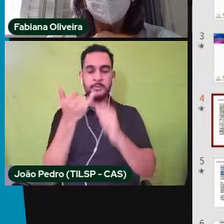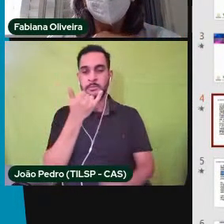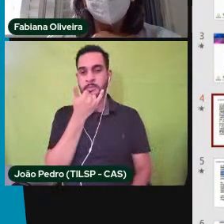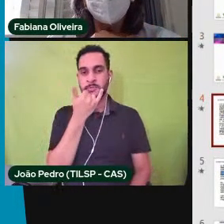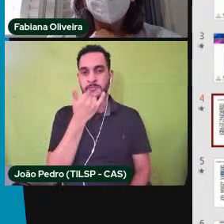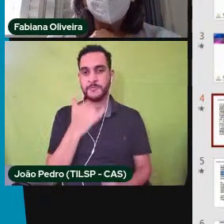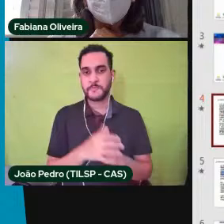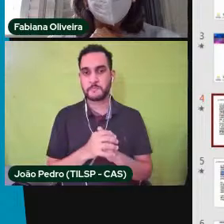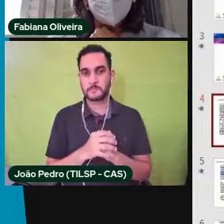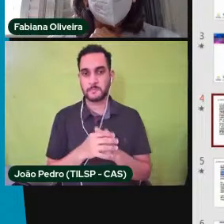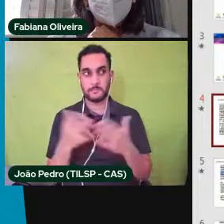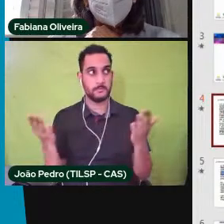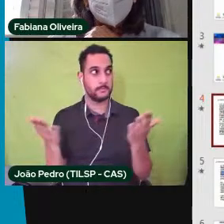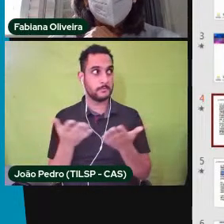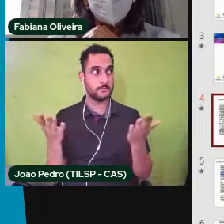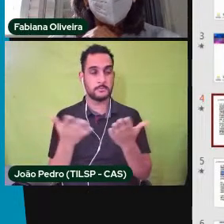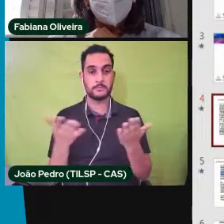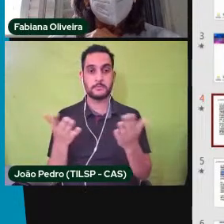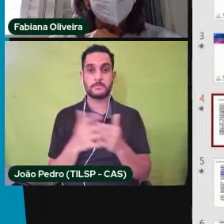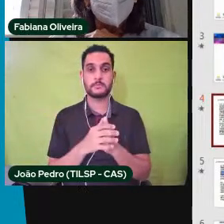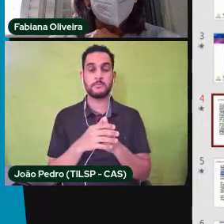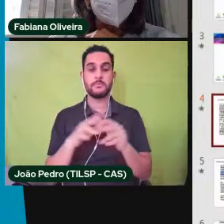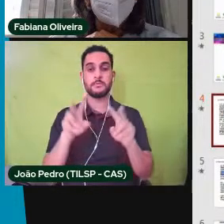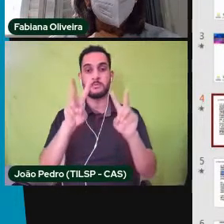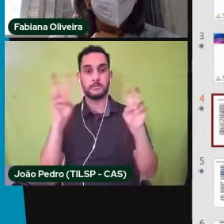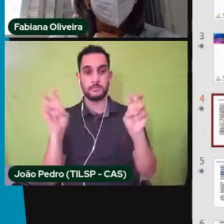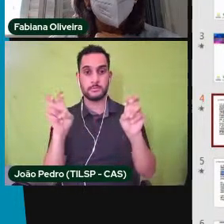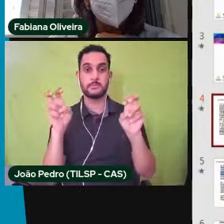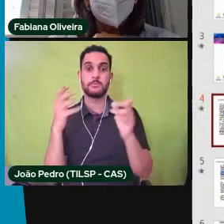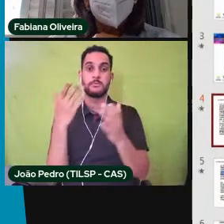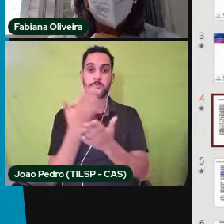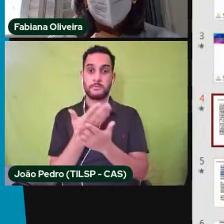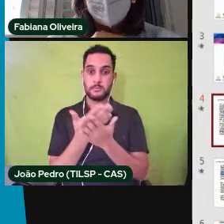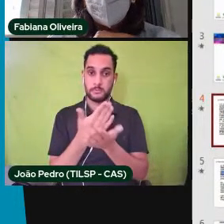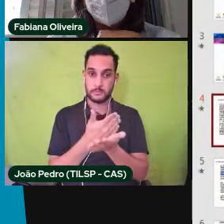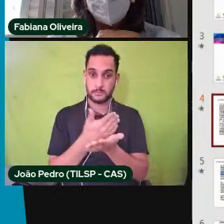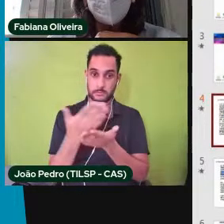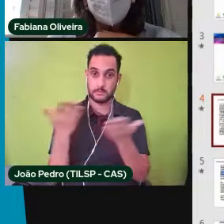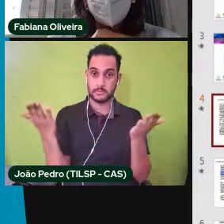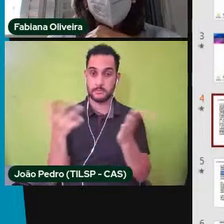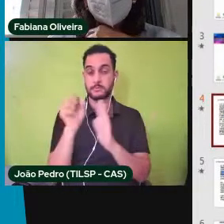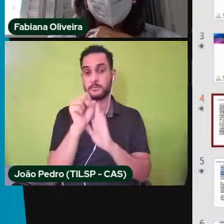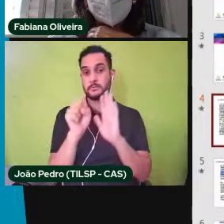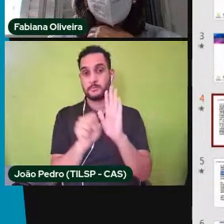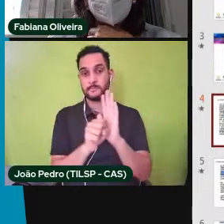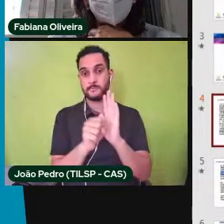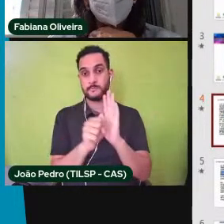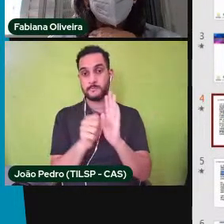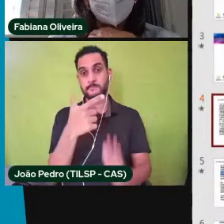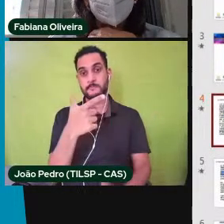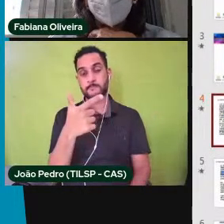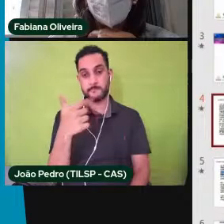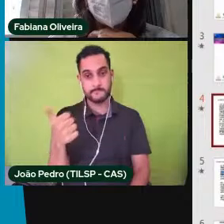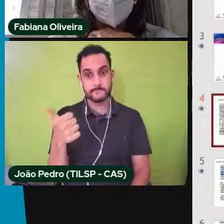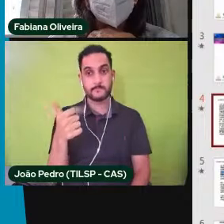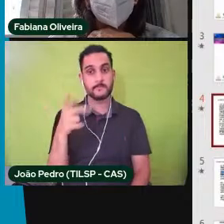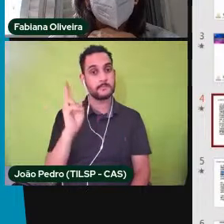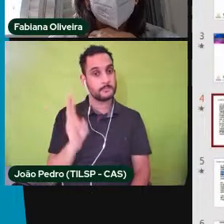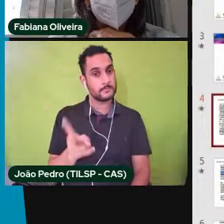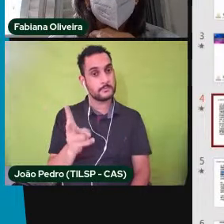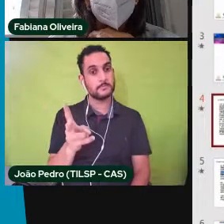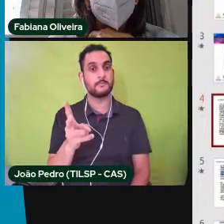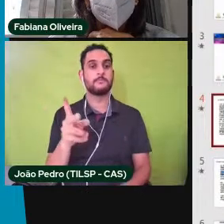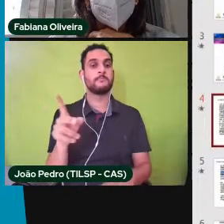tema e esse estudo que iniciou o século XXI, ele continuou sendo e continua sendo pauta